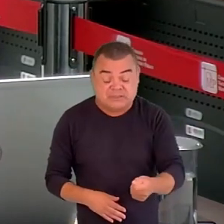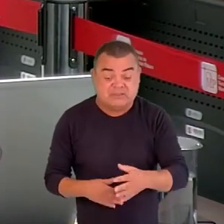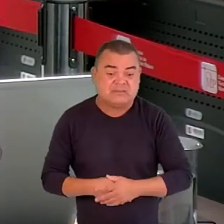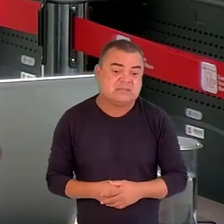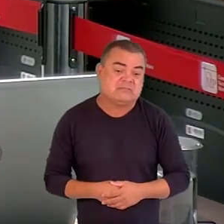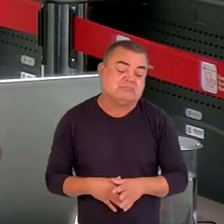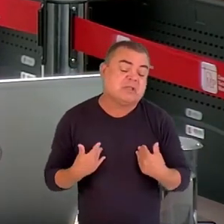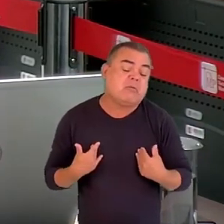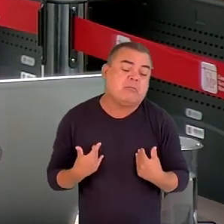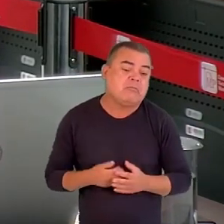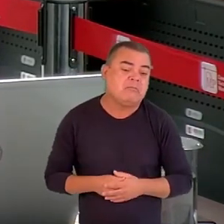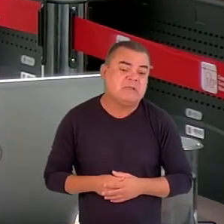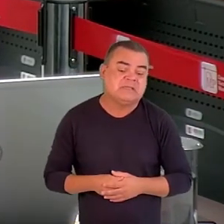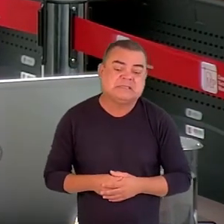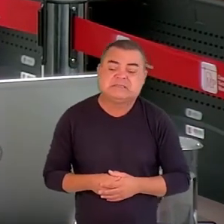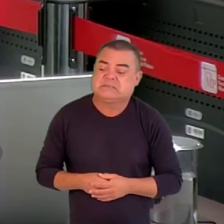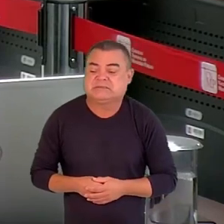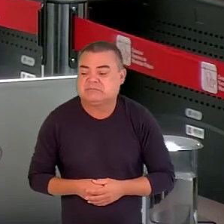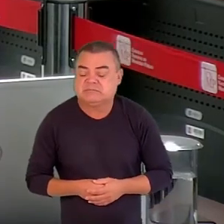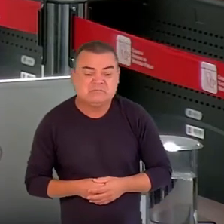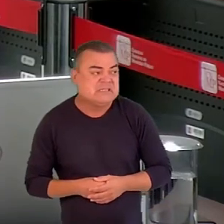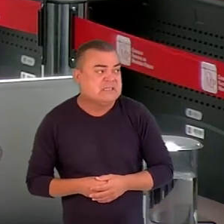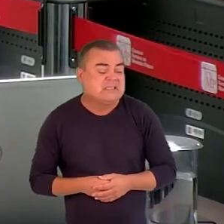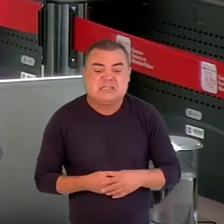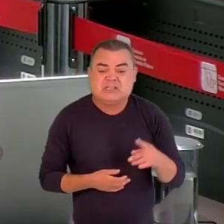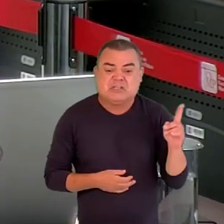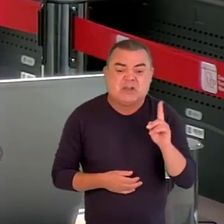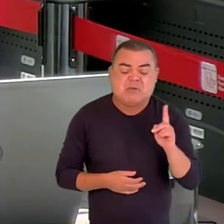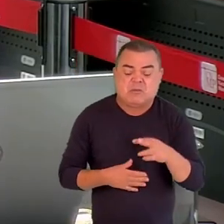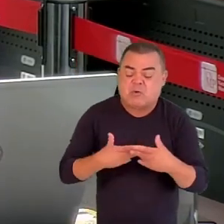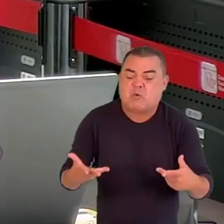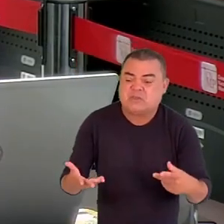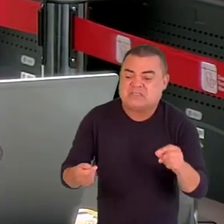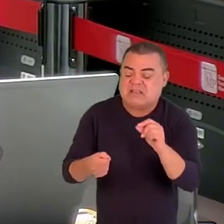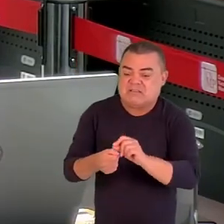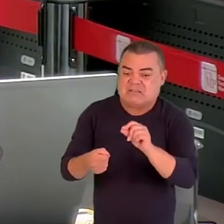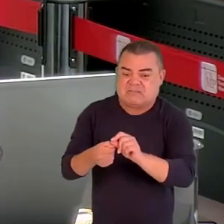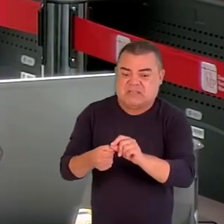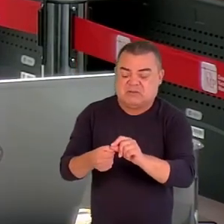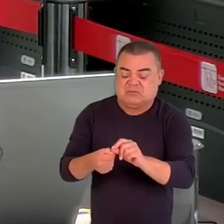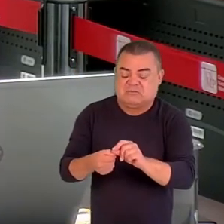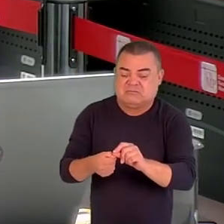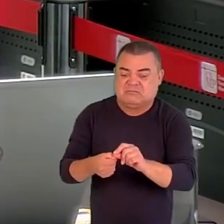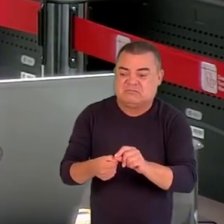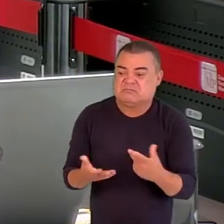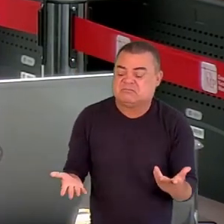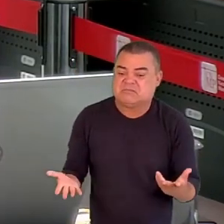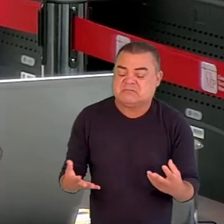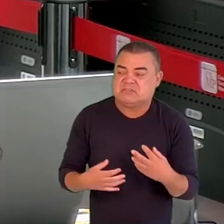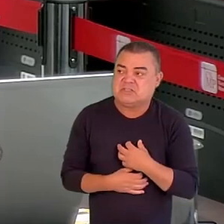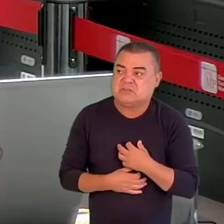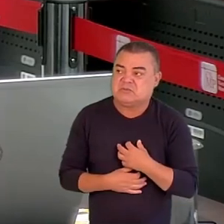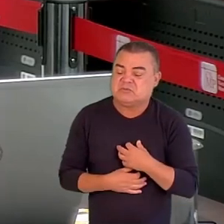é algo que tenha sido feito de maneira impensada. Daí a